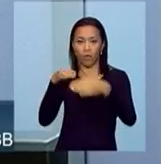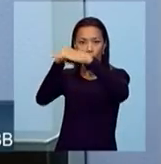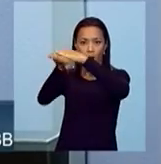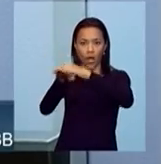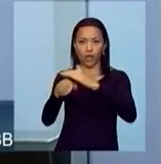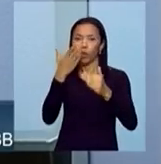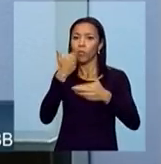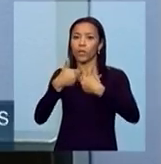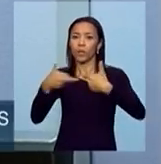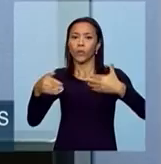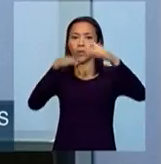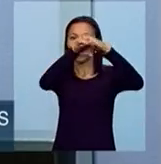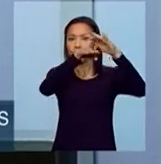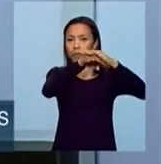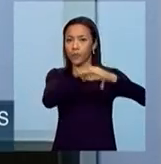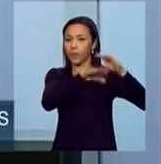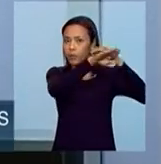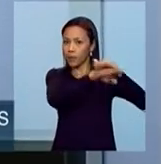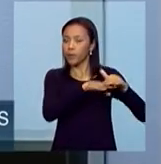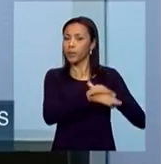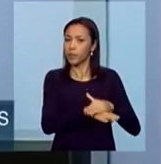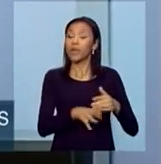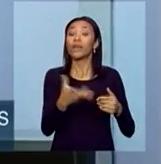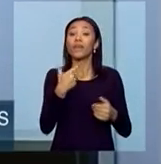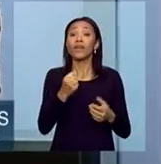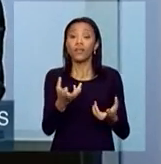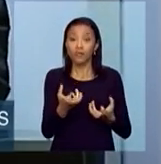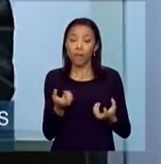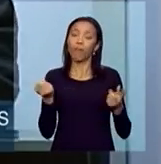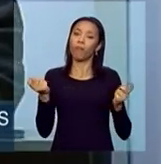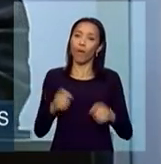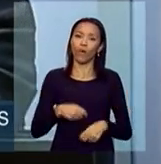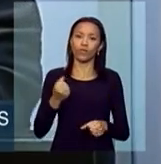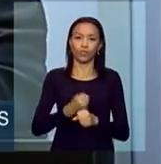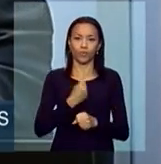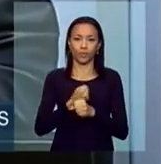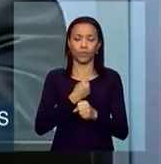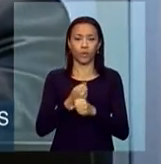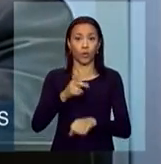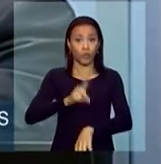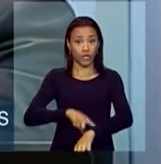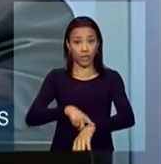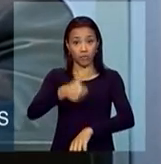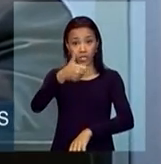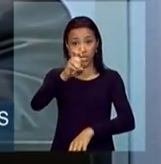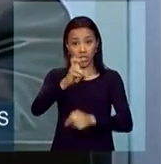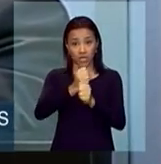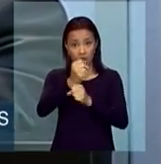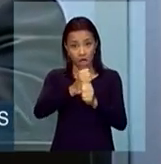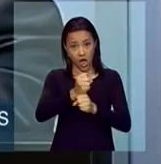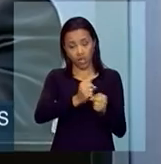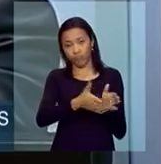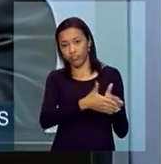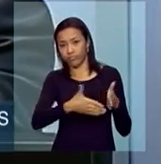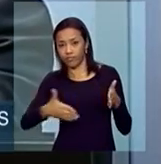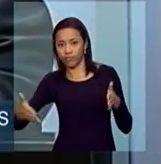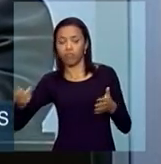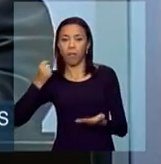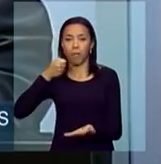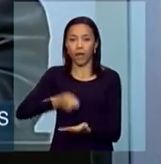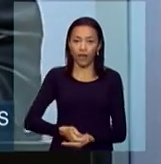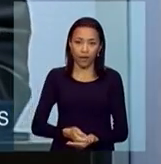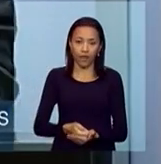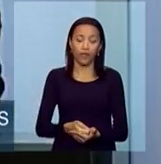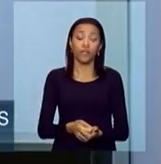construir armazém no Brasil está convidado a construir com prazo de 15 anos, taxa de juros de 3,5% e carência de